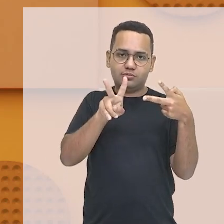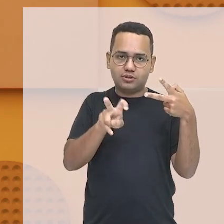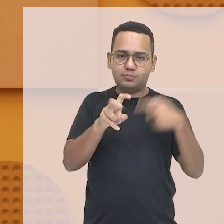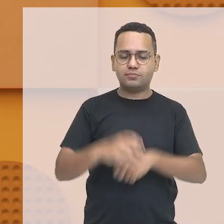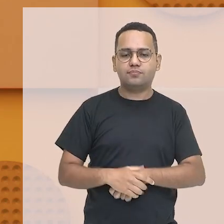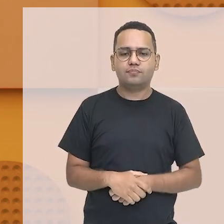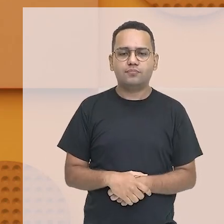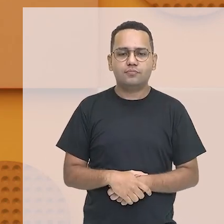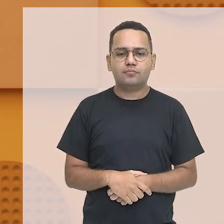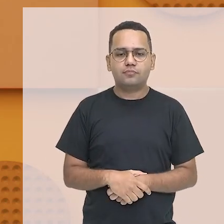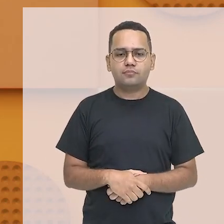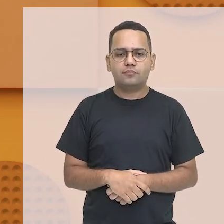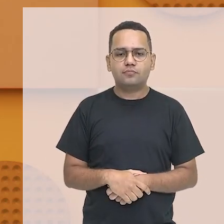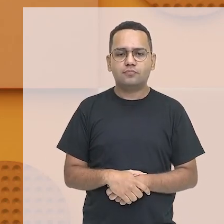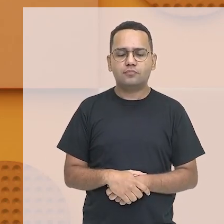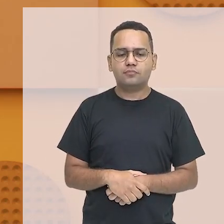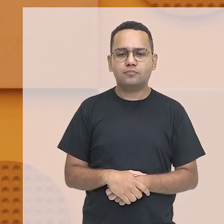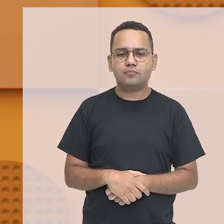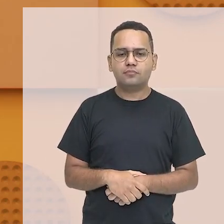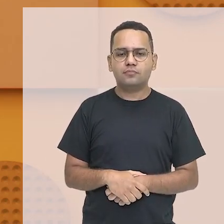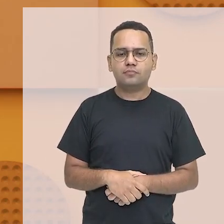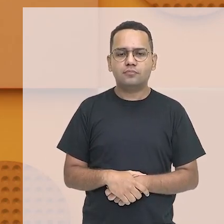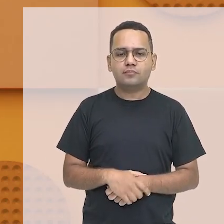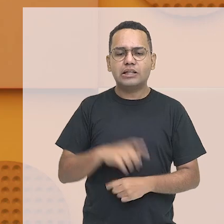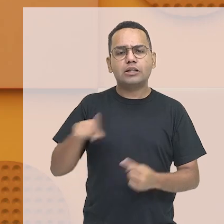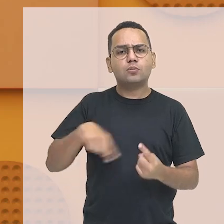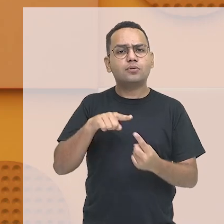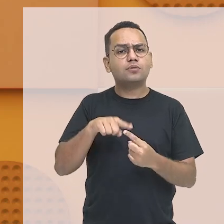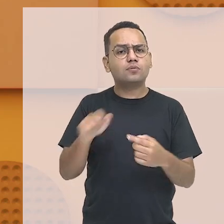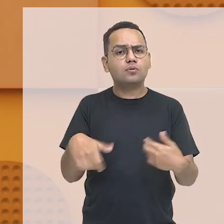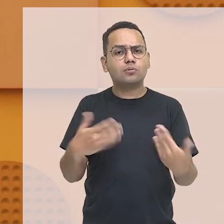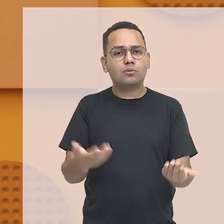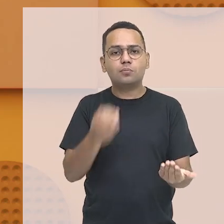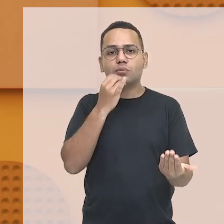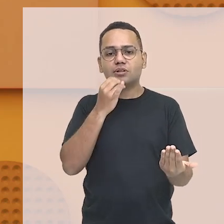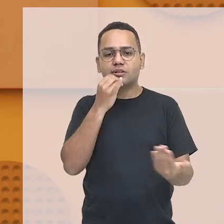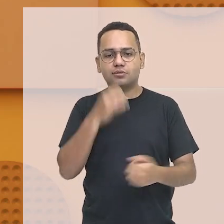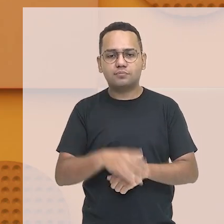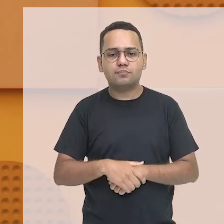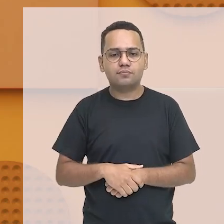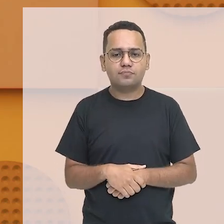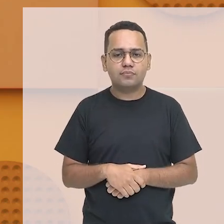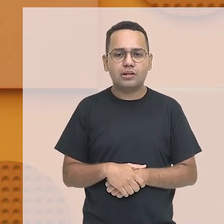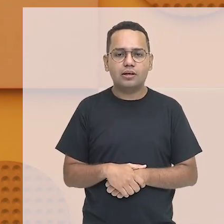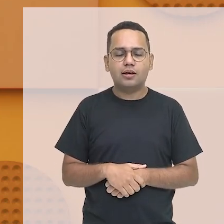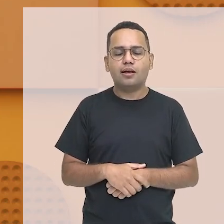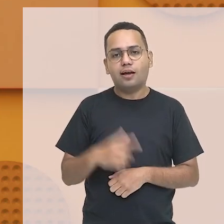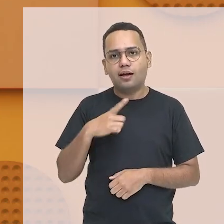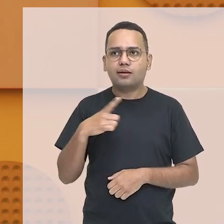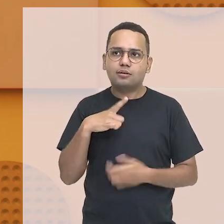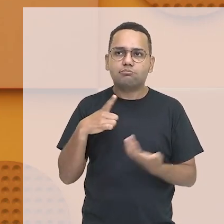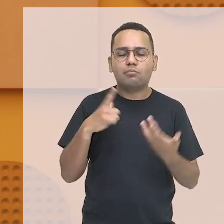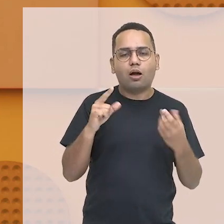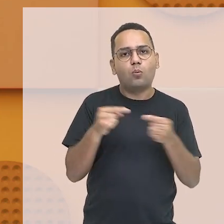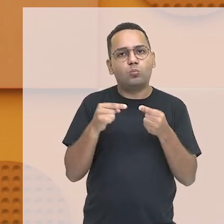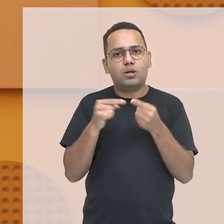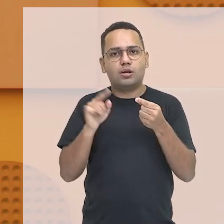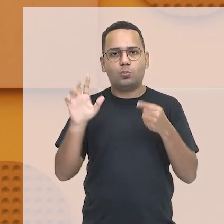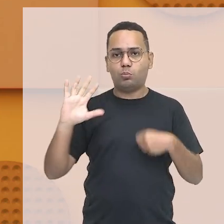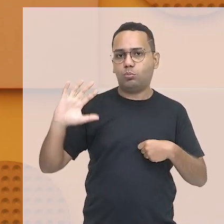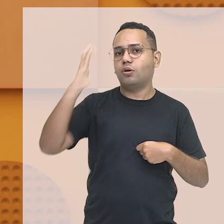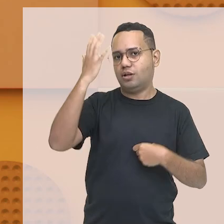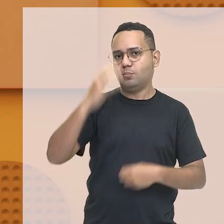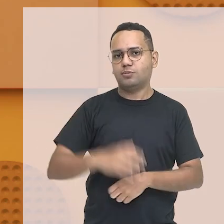quê? Para alcançar aí, principalmente, metas que vão estar ligadas, gente, a clima, tá? Porque o